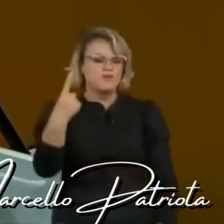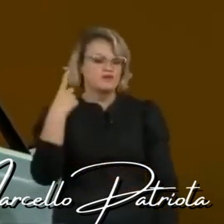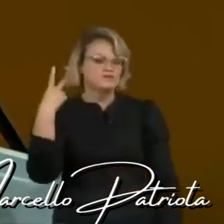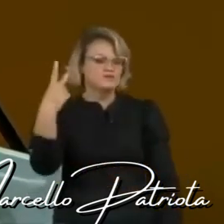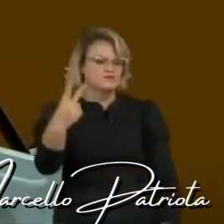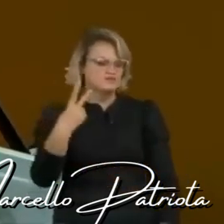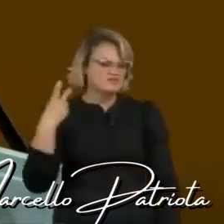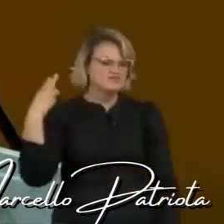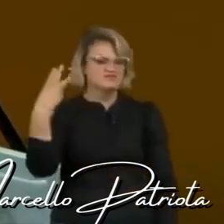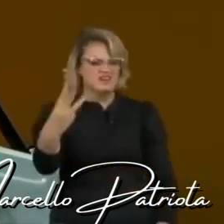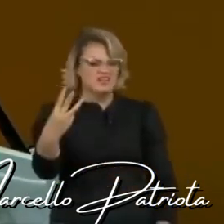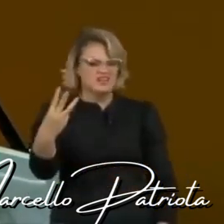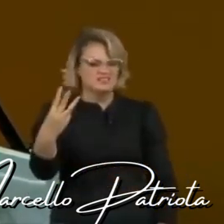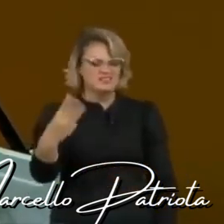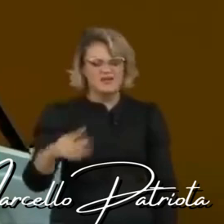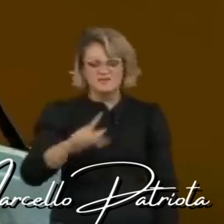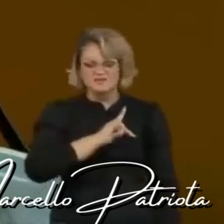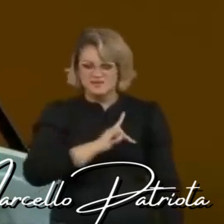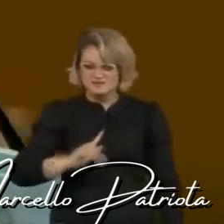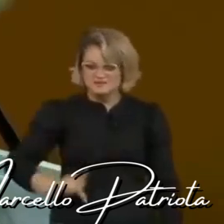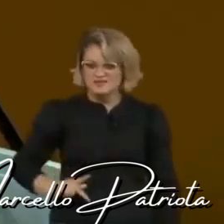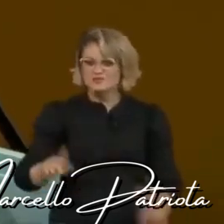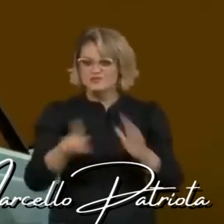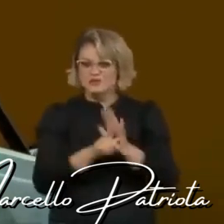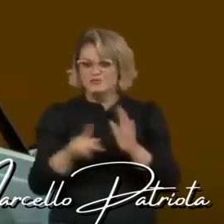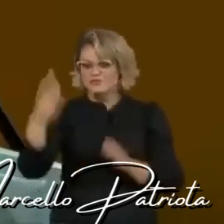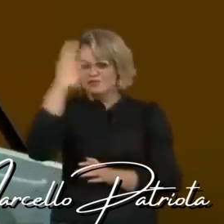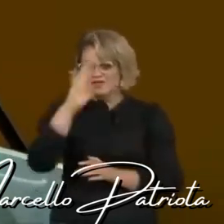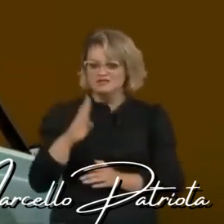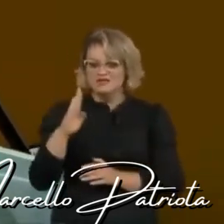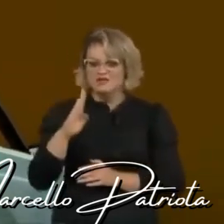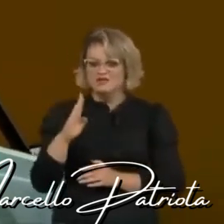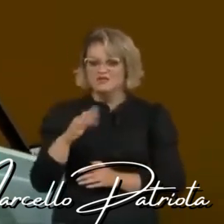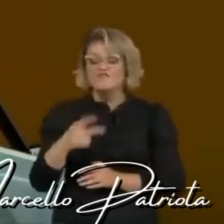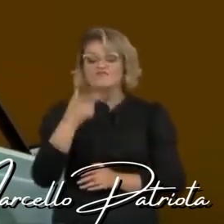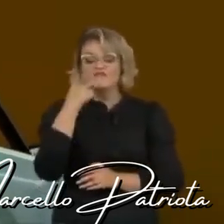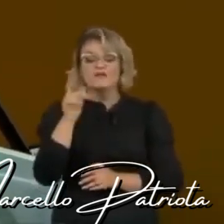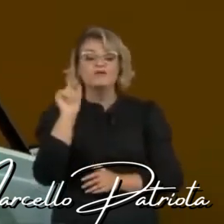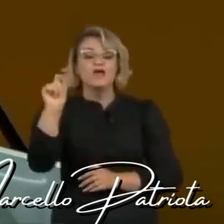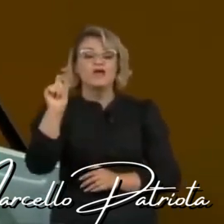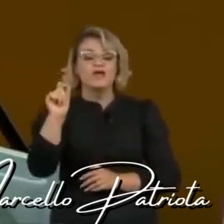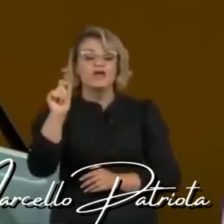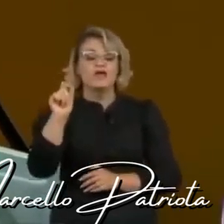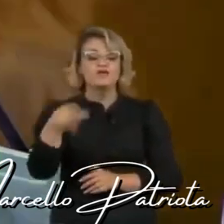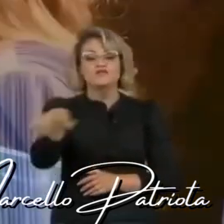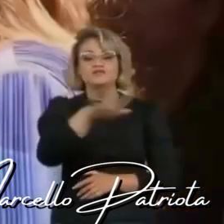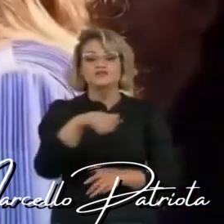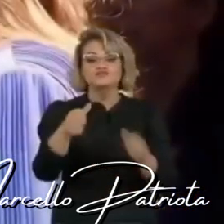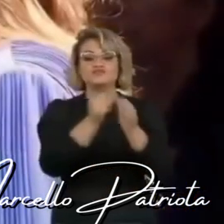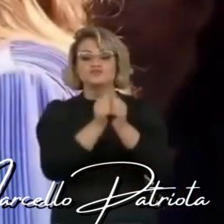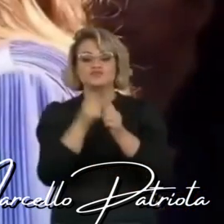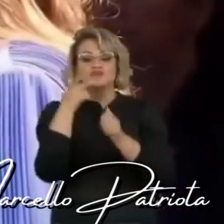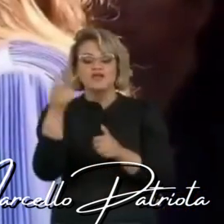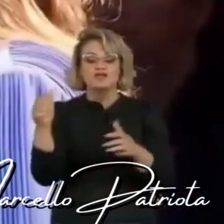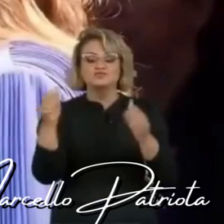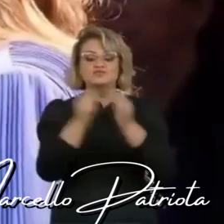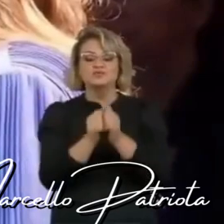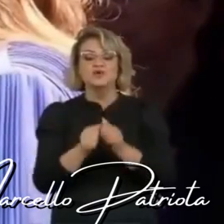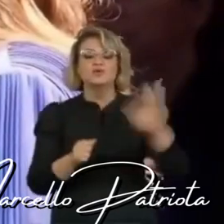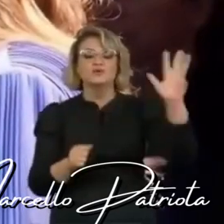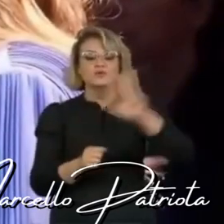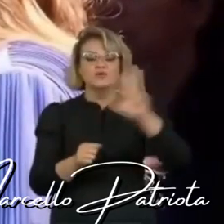duas, três. Presidente do Brasil, bora! Eu digo junto a vocês: